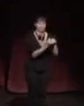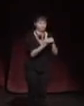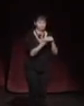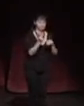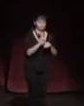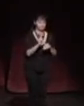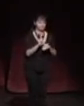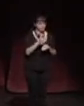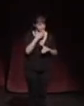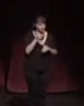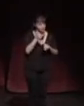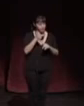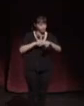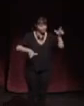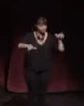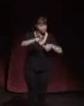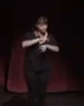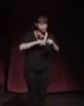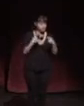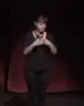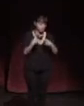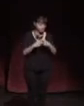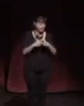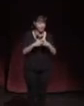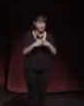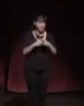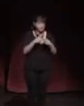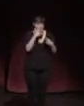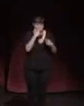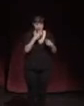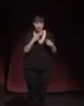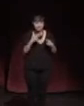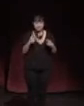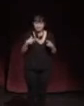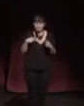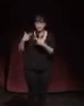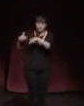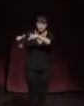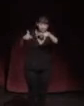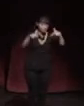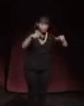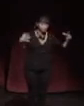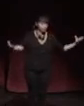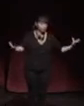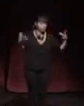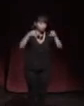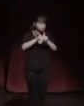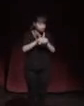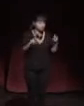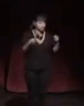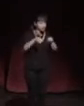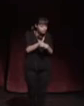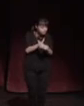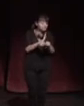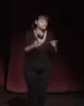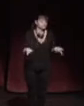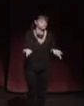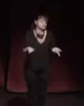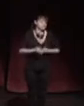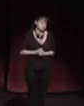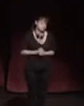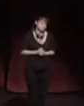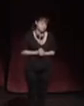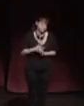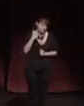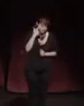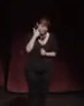as falas anteriores, eu acredito na somatória, no trabalho multidisciplinar, nas parcerias. Não